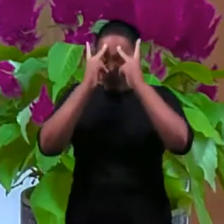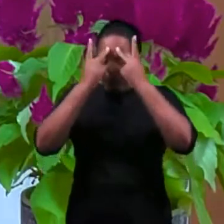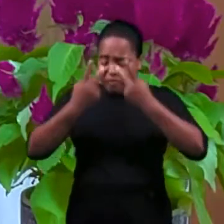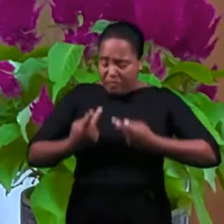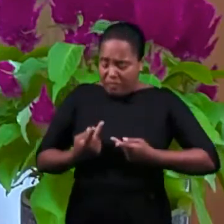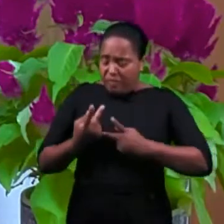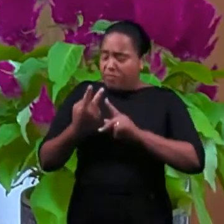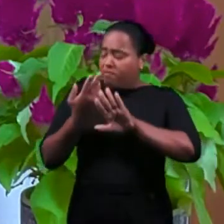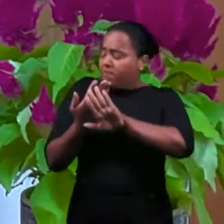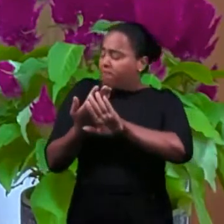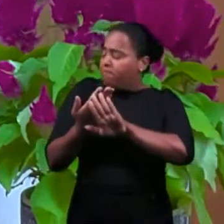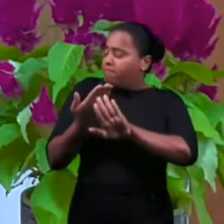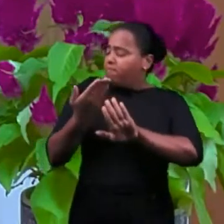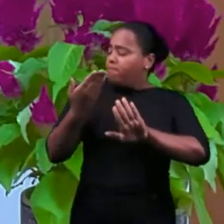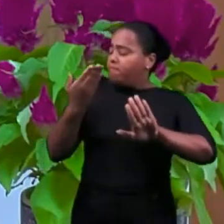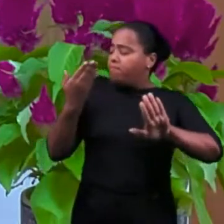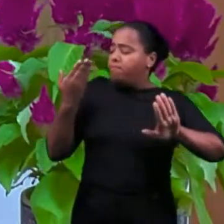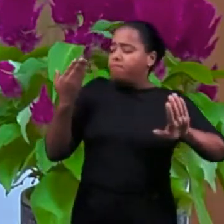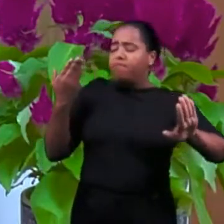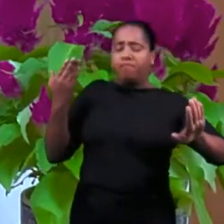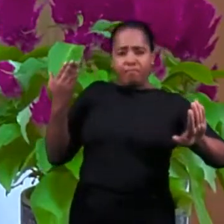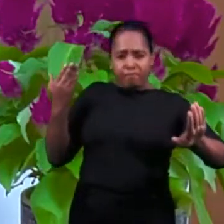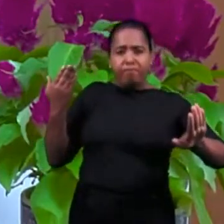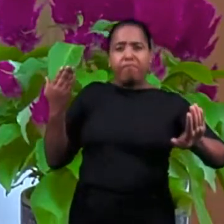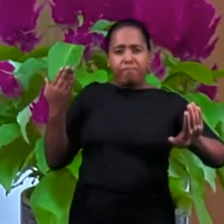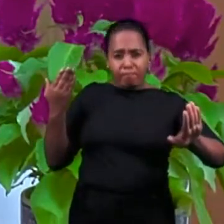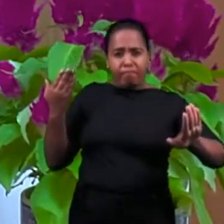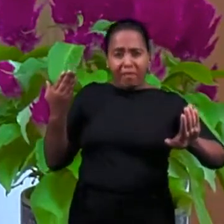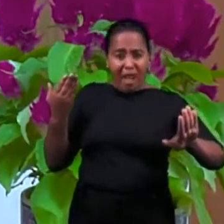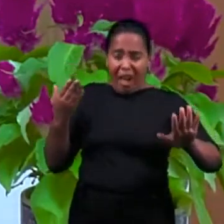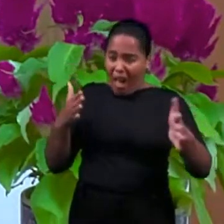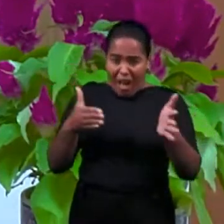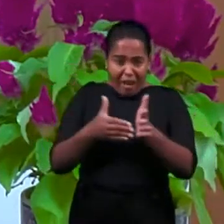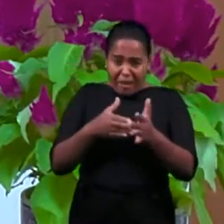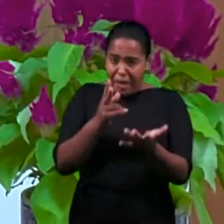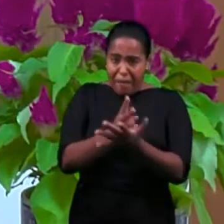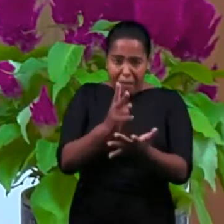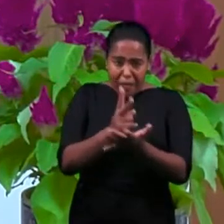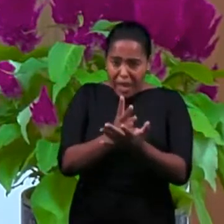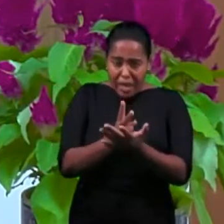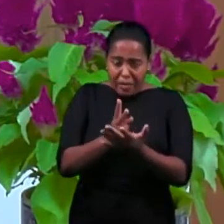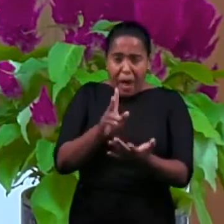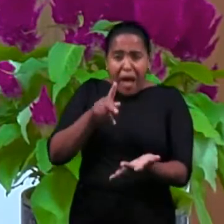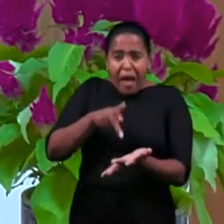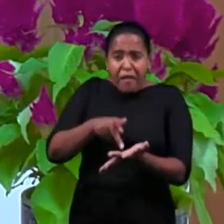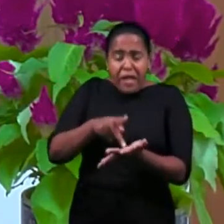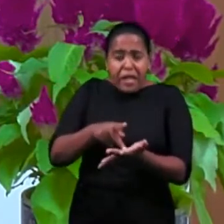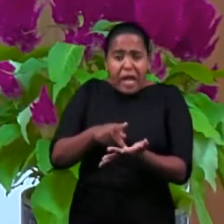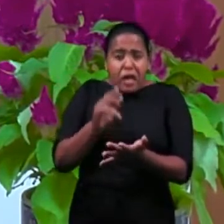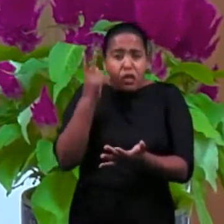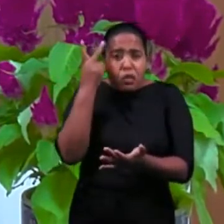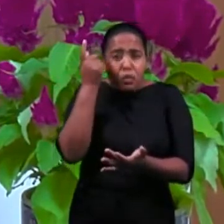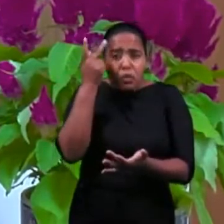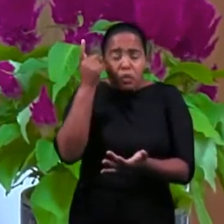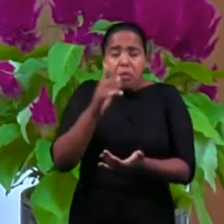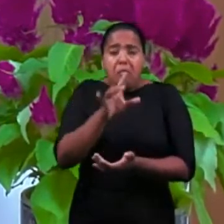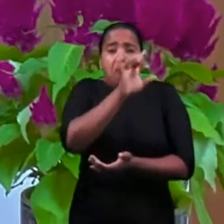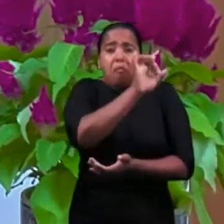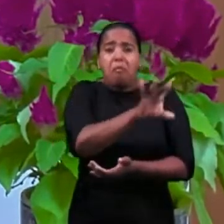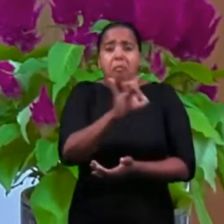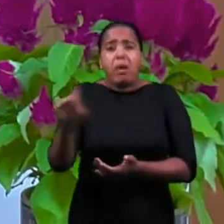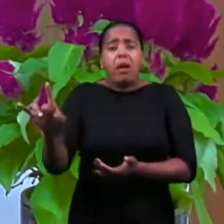verdade comum, até a verdade comum. E todos, cada um tem uma verdade, e a cada